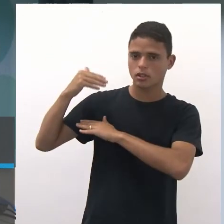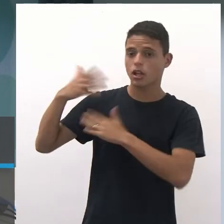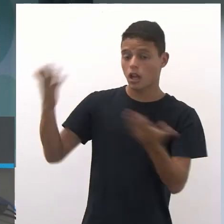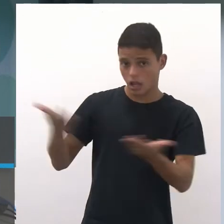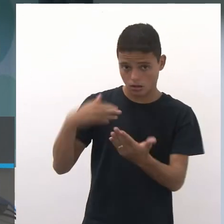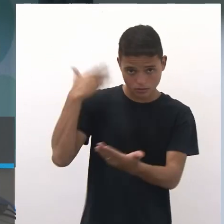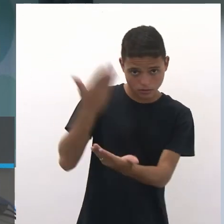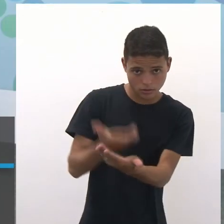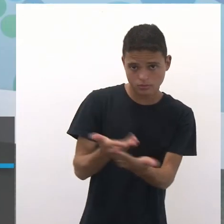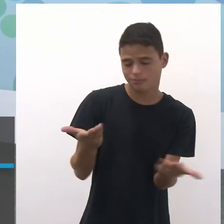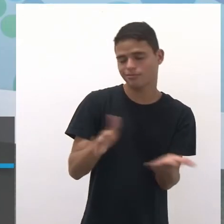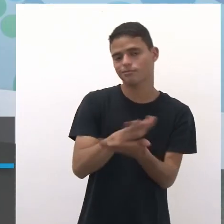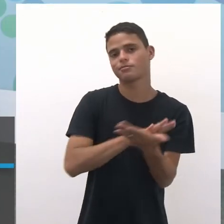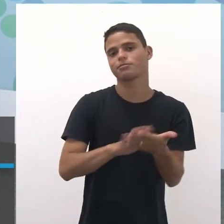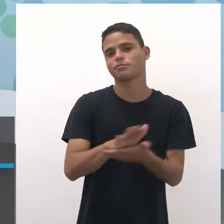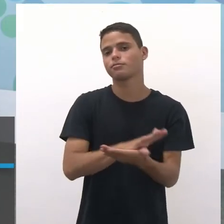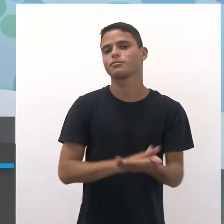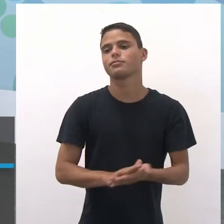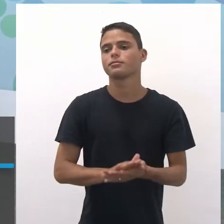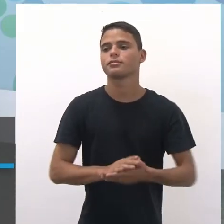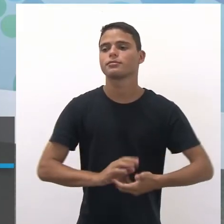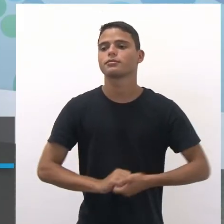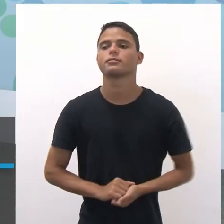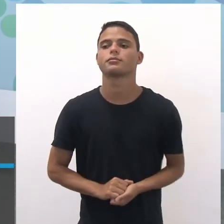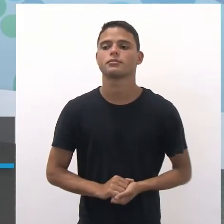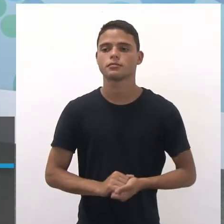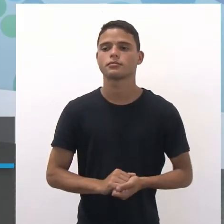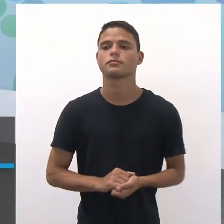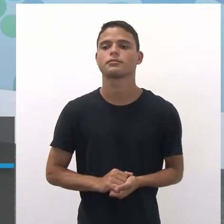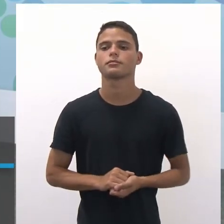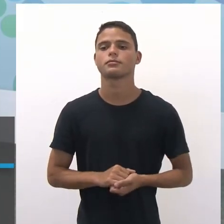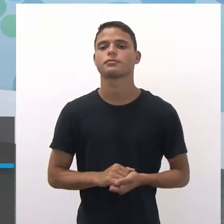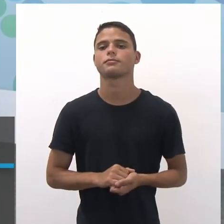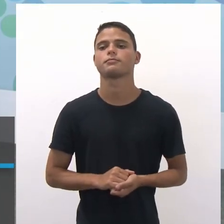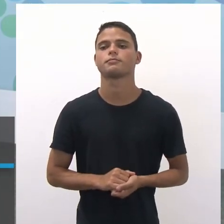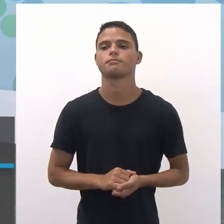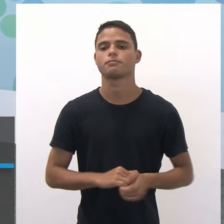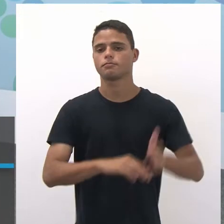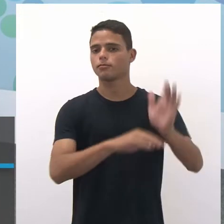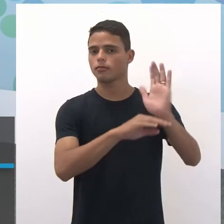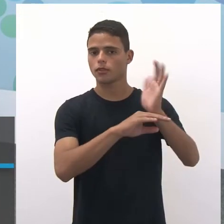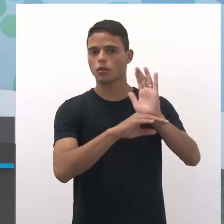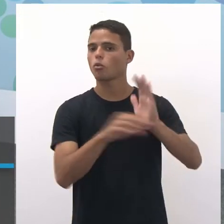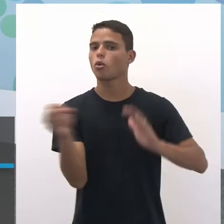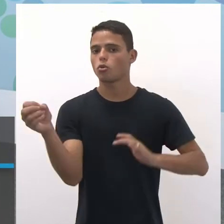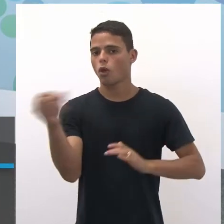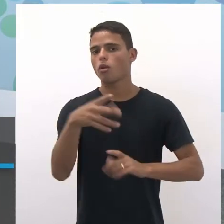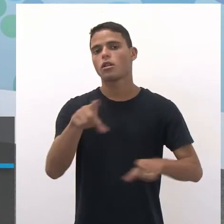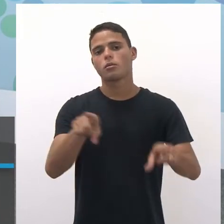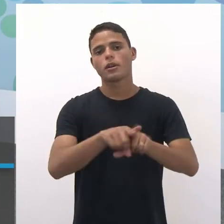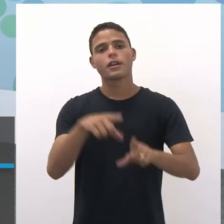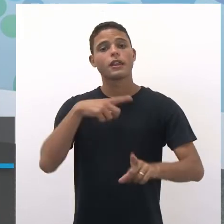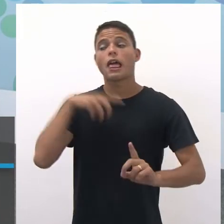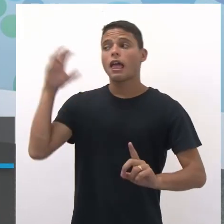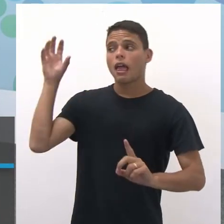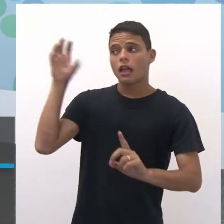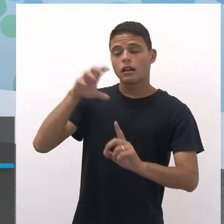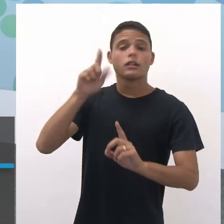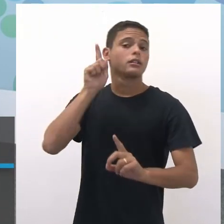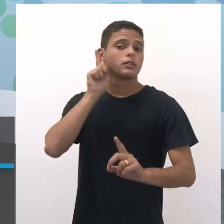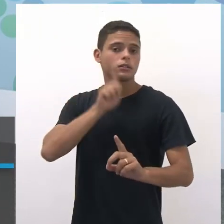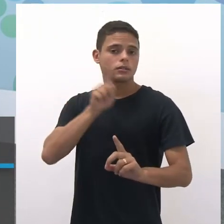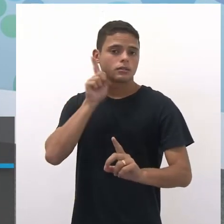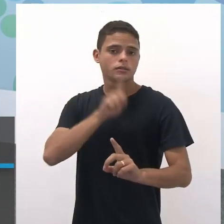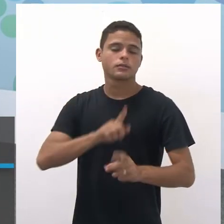ninguém. Muito bem. Cinema novo, né? Que também tem uma influência dos Estados Unidos aí nesse